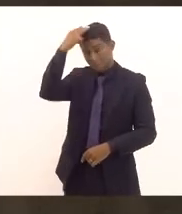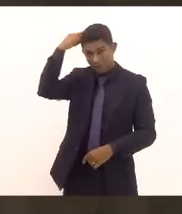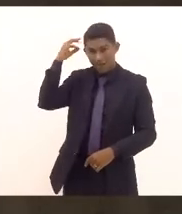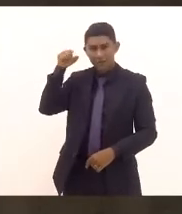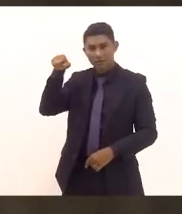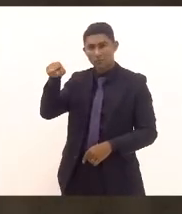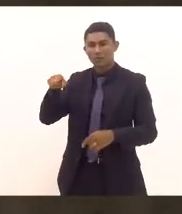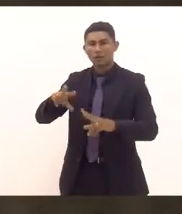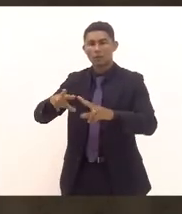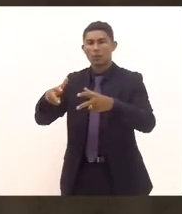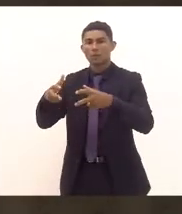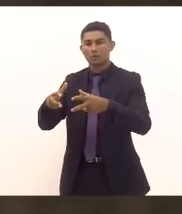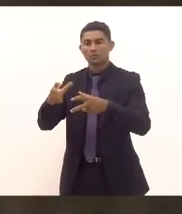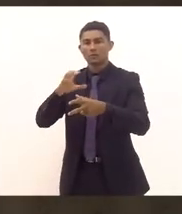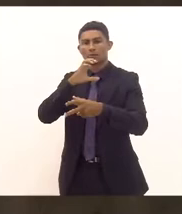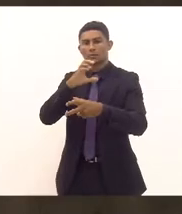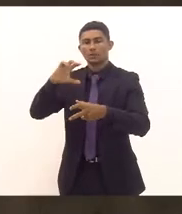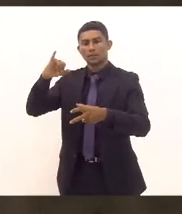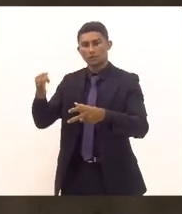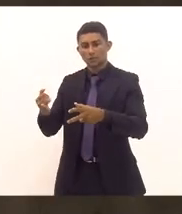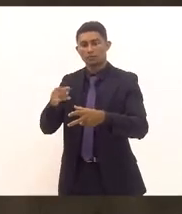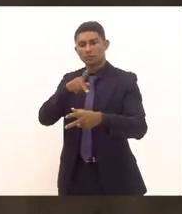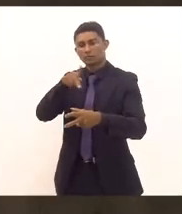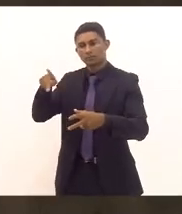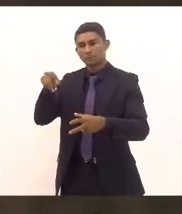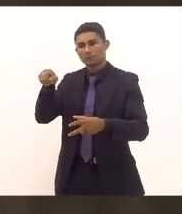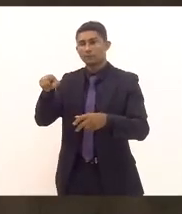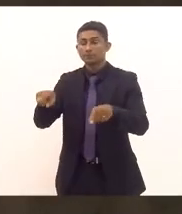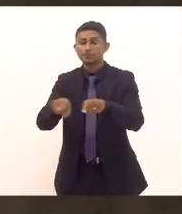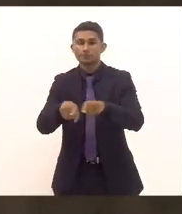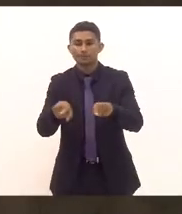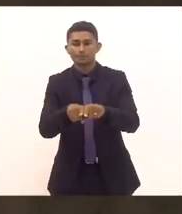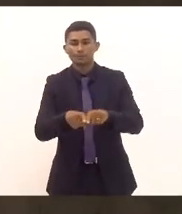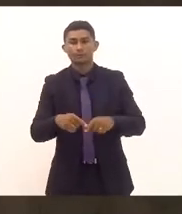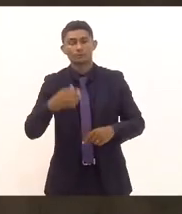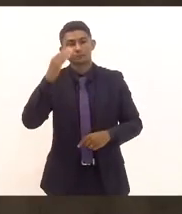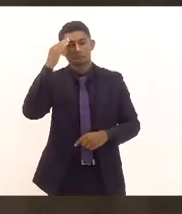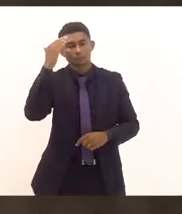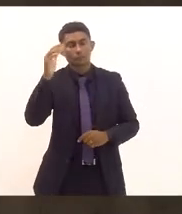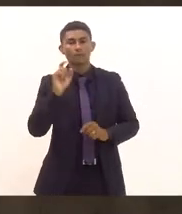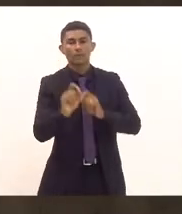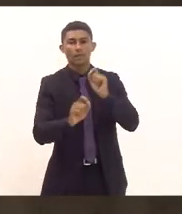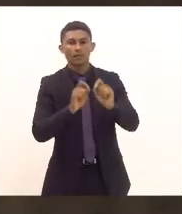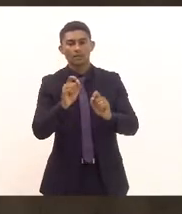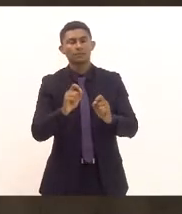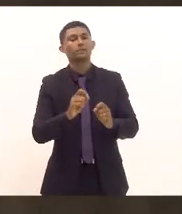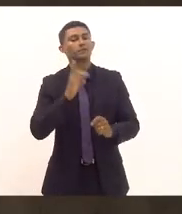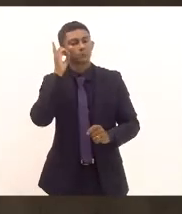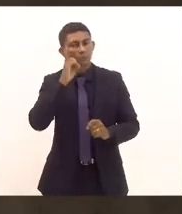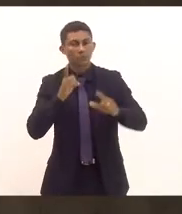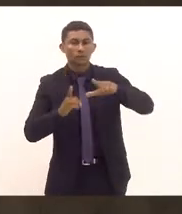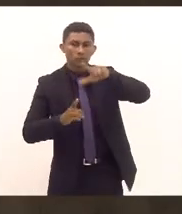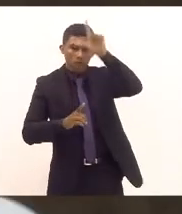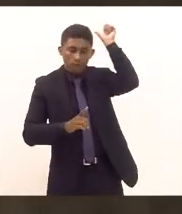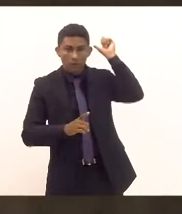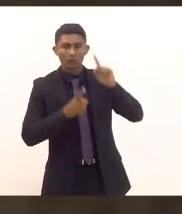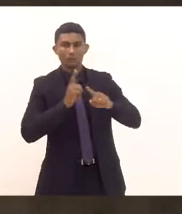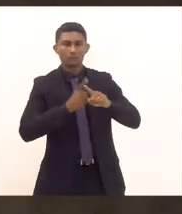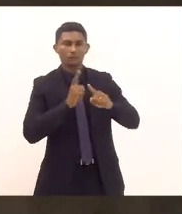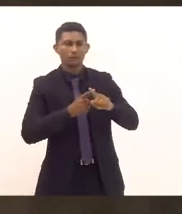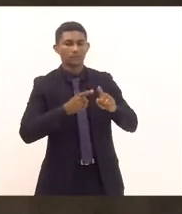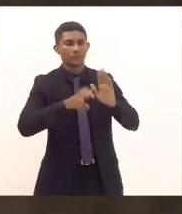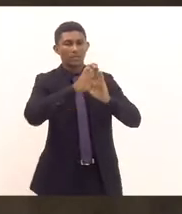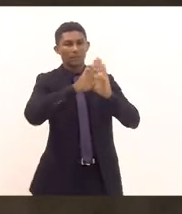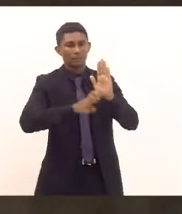presidente da Comissão de Justiça quero agradecer também ao Deputado Luiz Paulo pela retirada